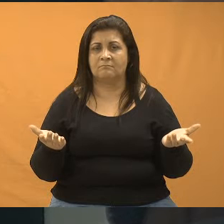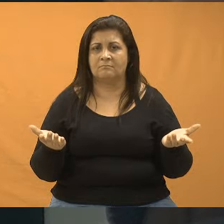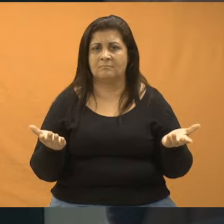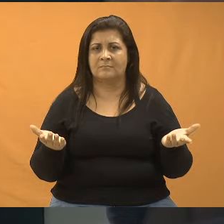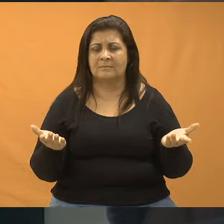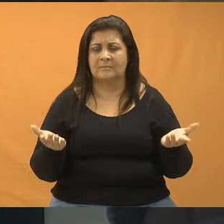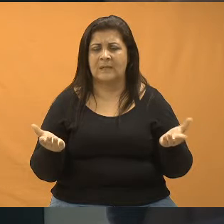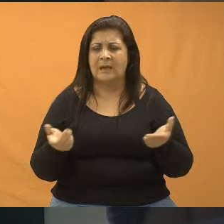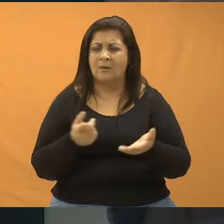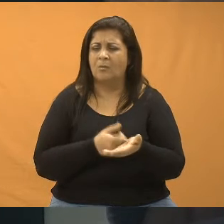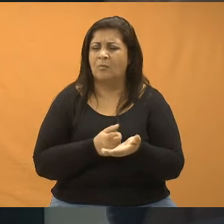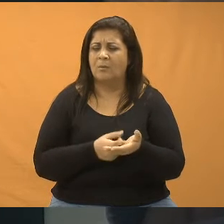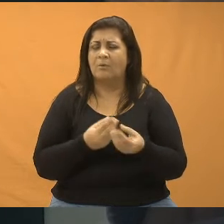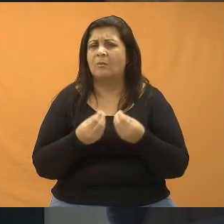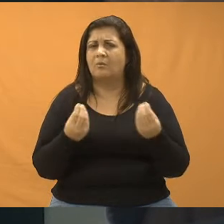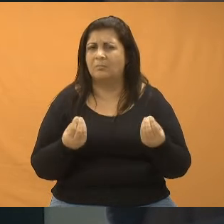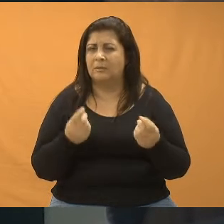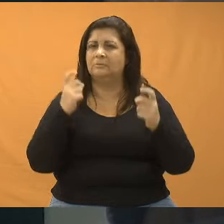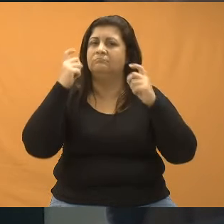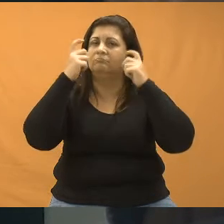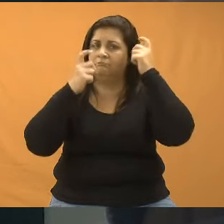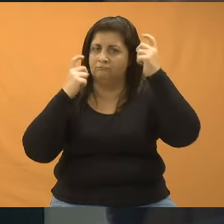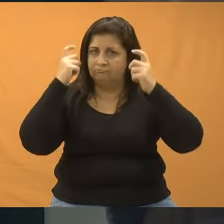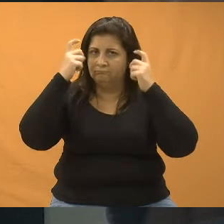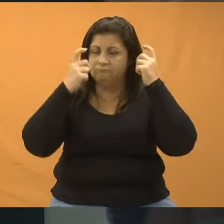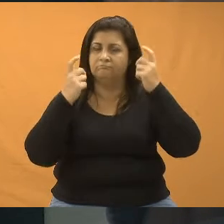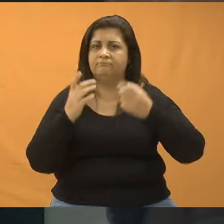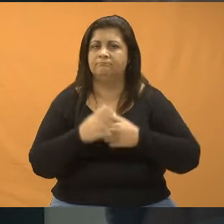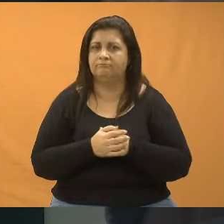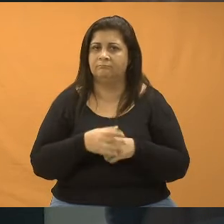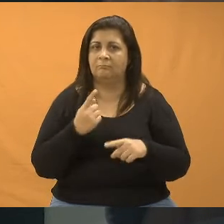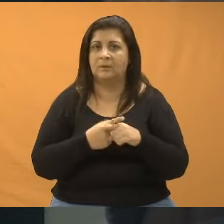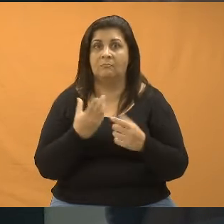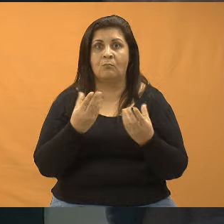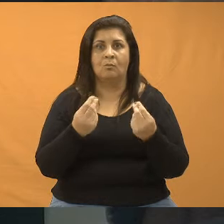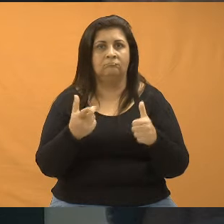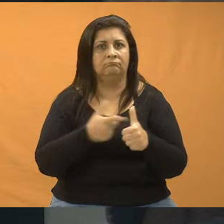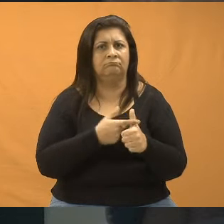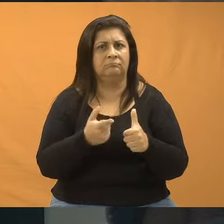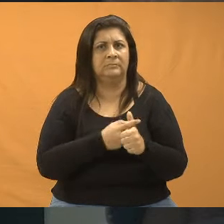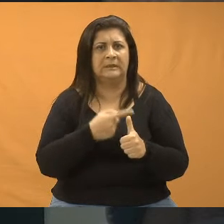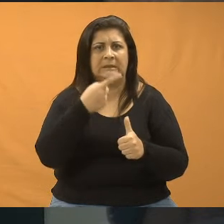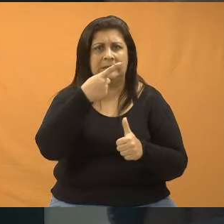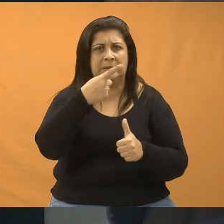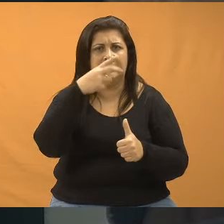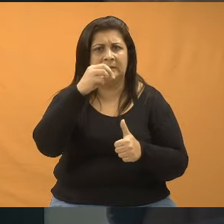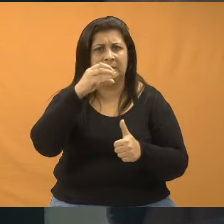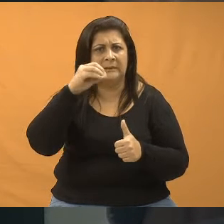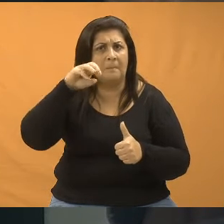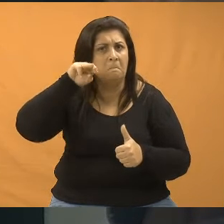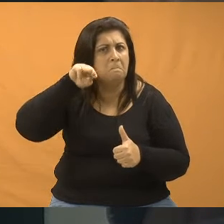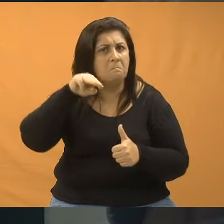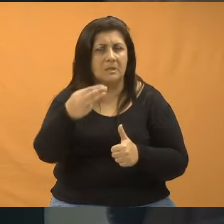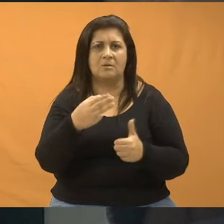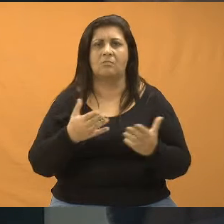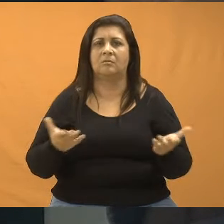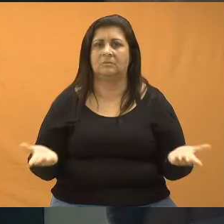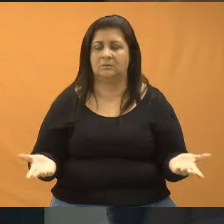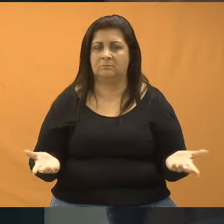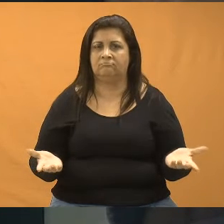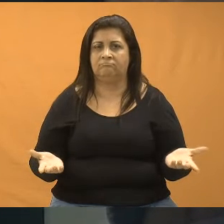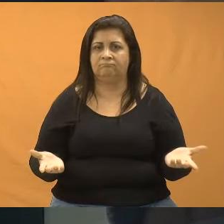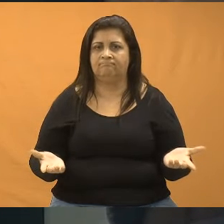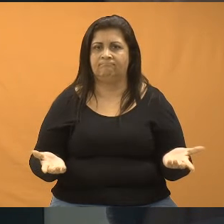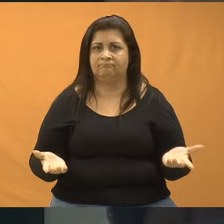esse tratado aí, porque é preocupante o montante da dívida, 100 milhões é 100 milhões, né? Então, eu acredito que vai